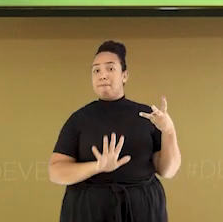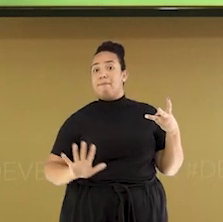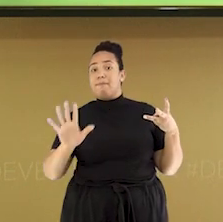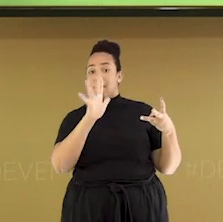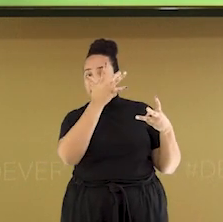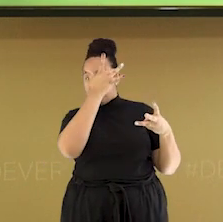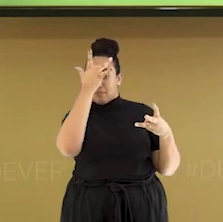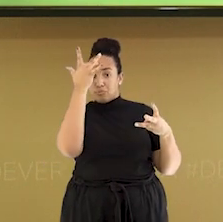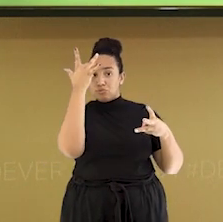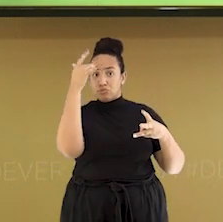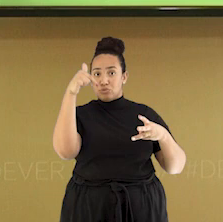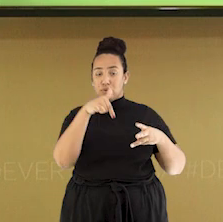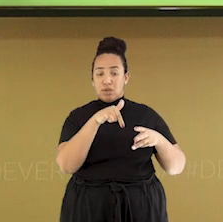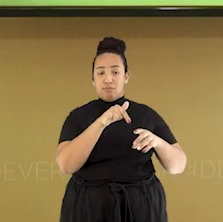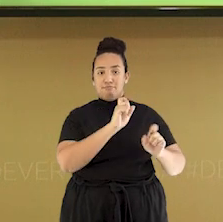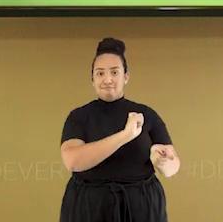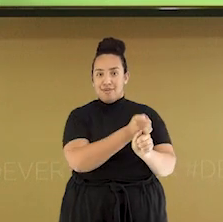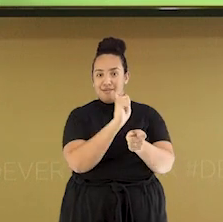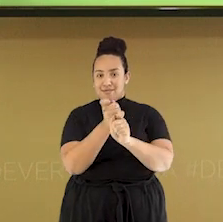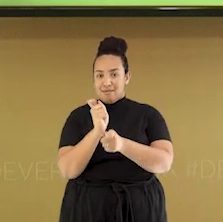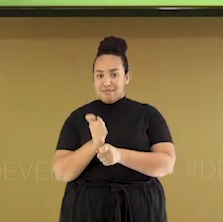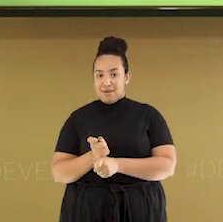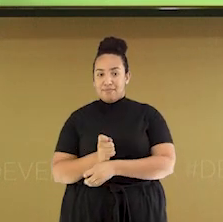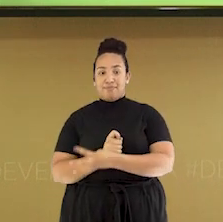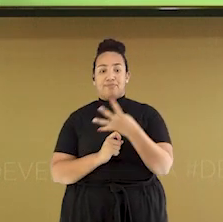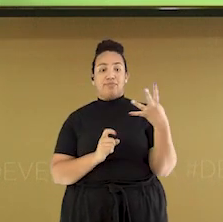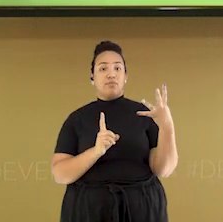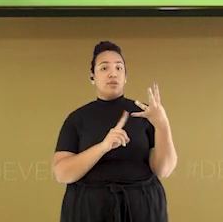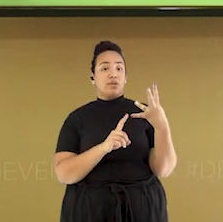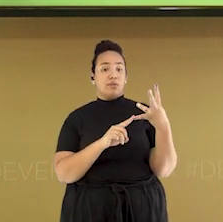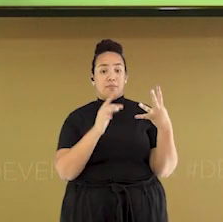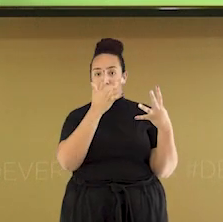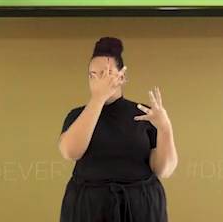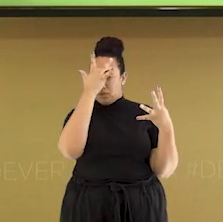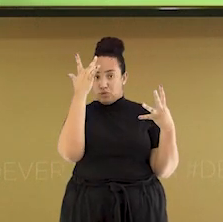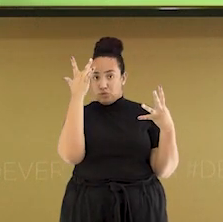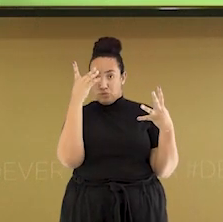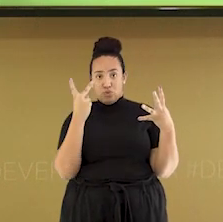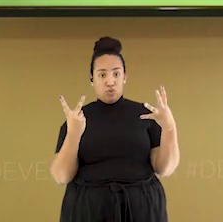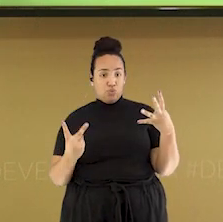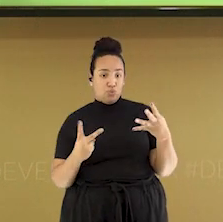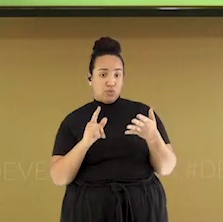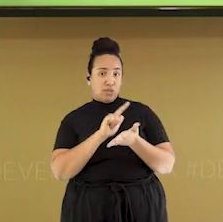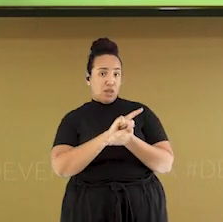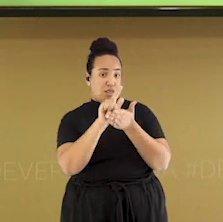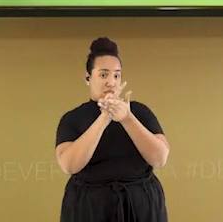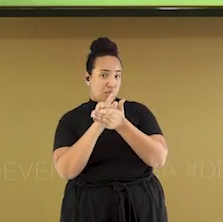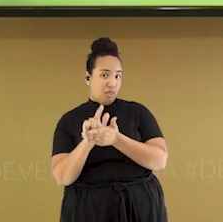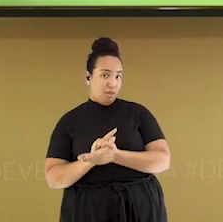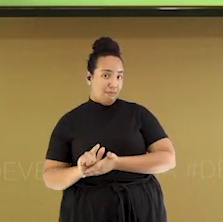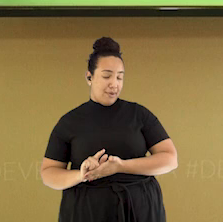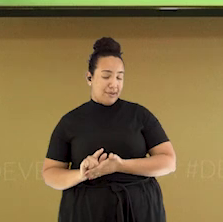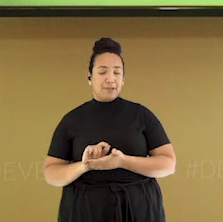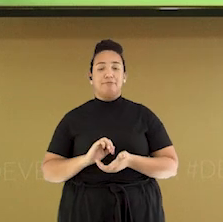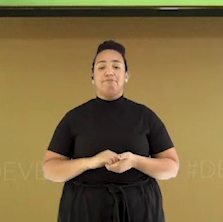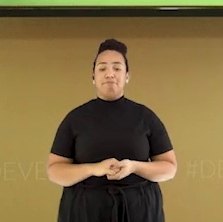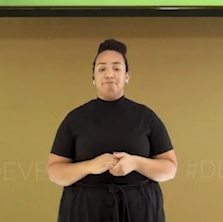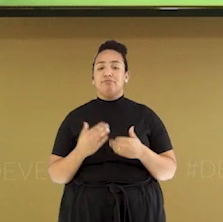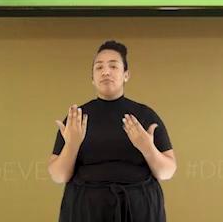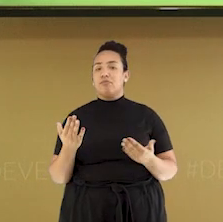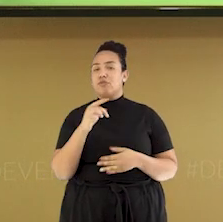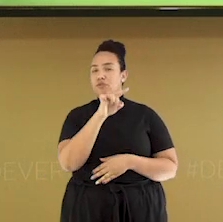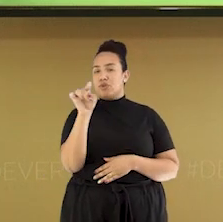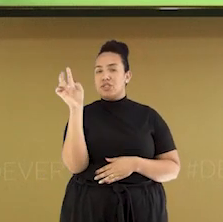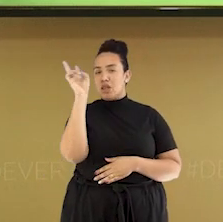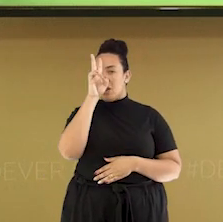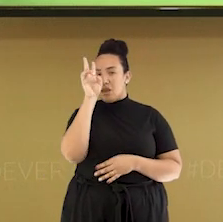pessoa preparando cimento. E nessa última, nós temos duas pessoas limpando uma escola. Será que você